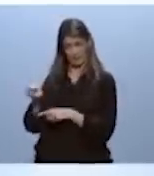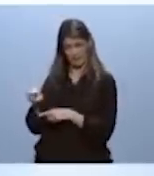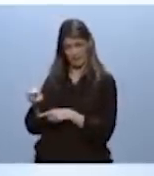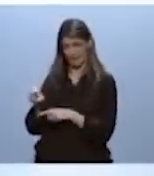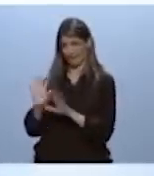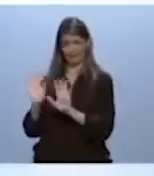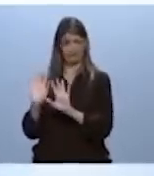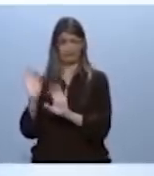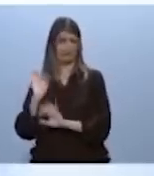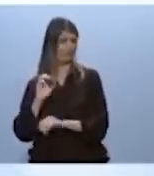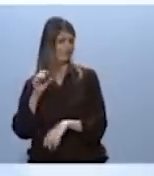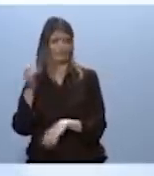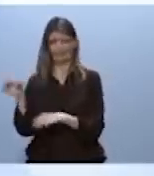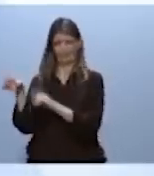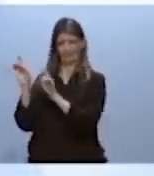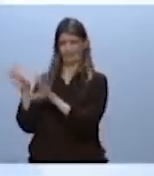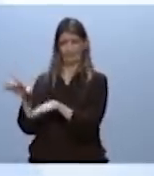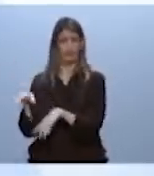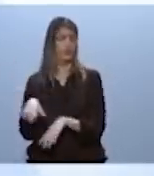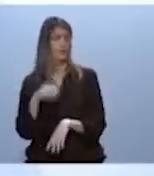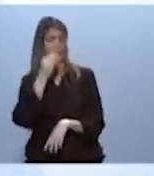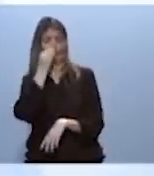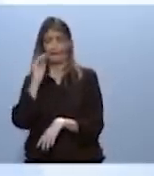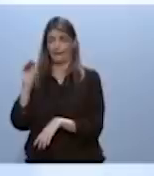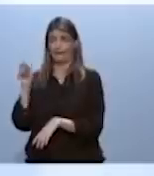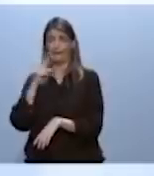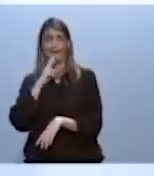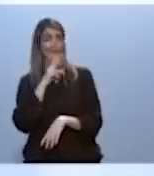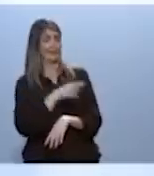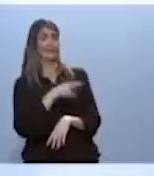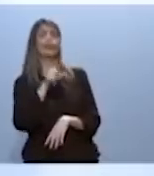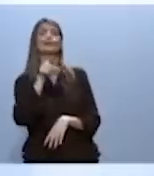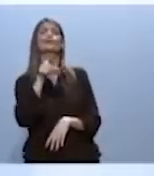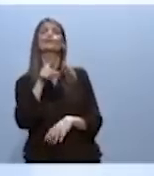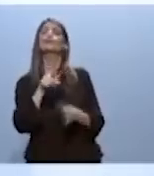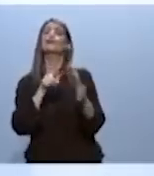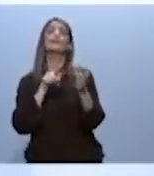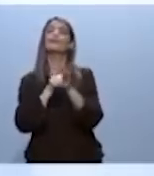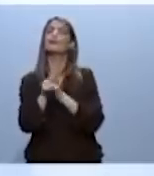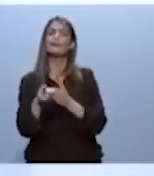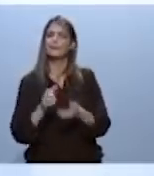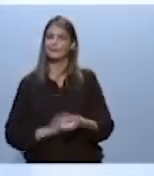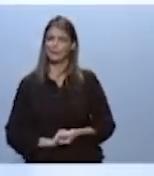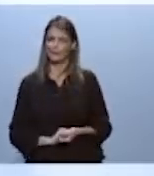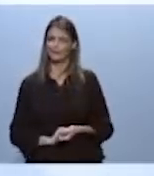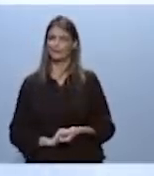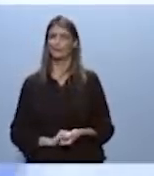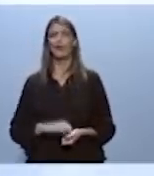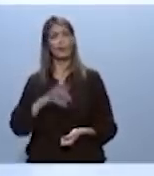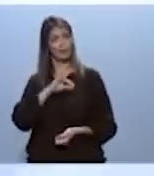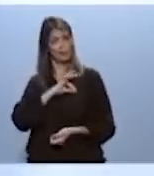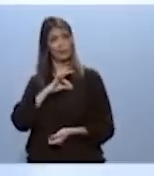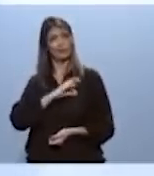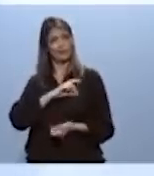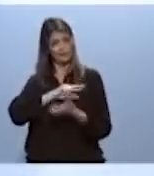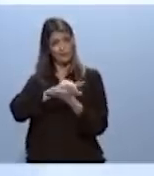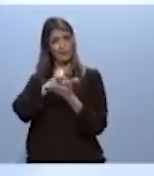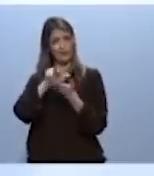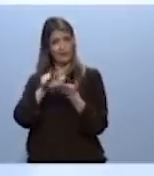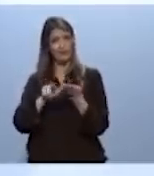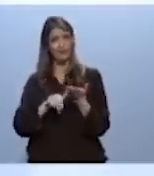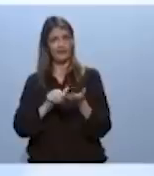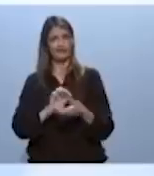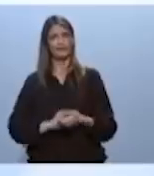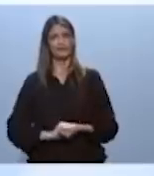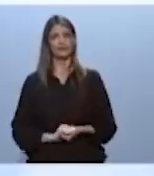para quem perguntou eu não vão fazer inteligência da Polícia Civil Guarda Civil Metropolitana e